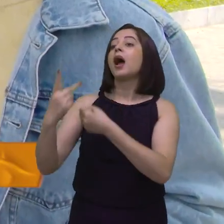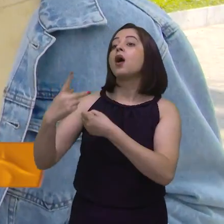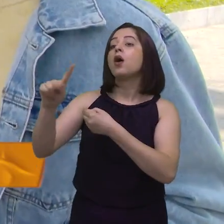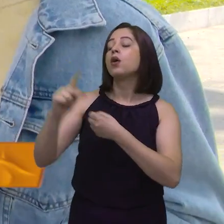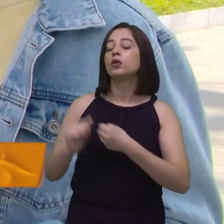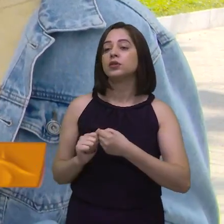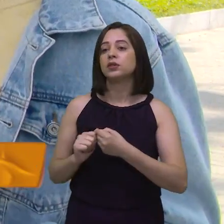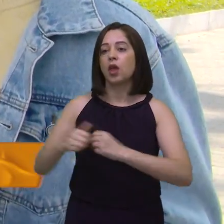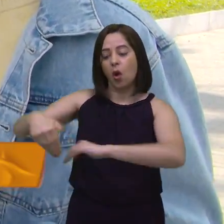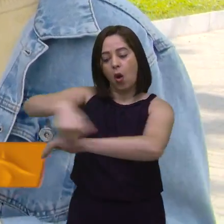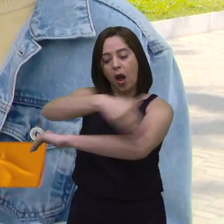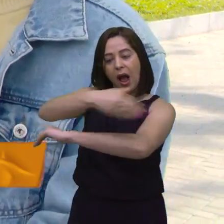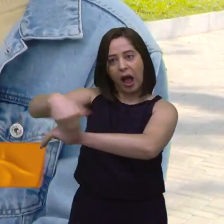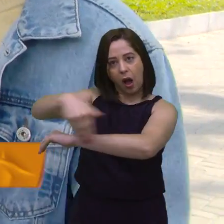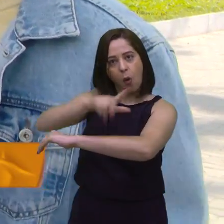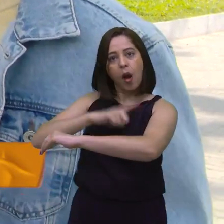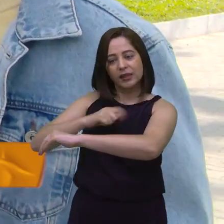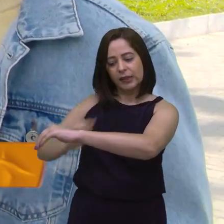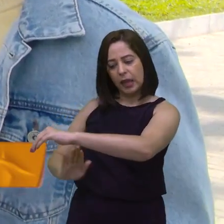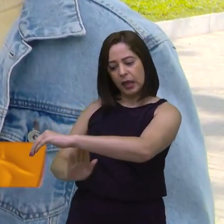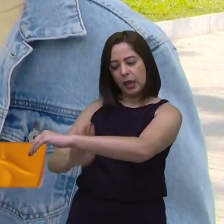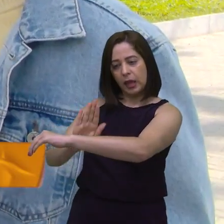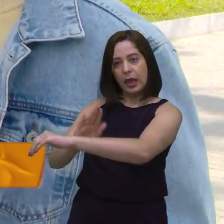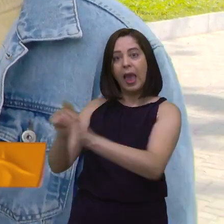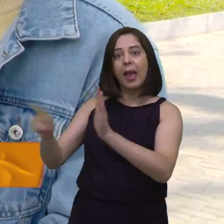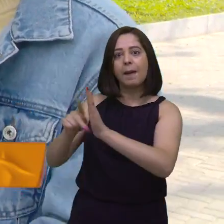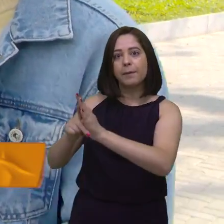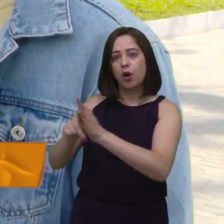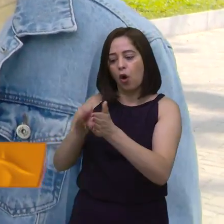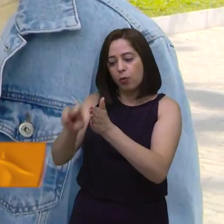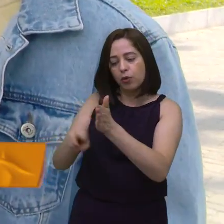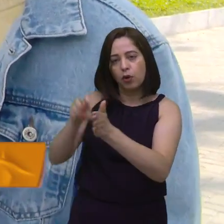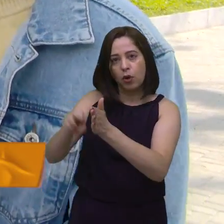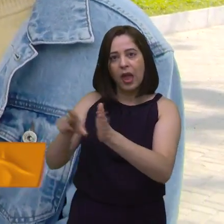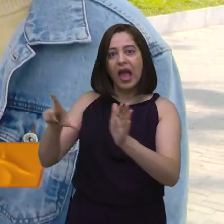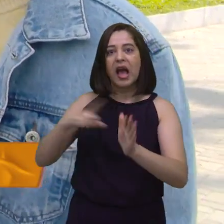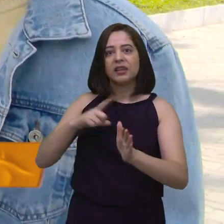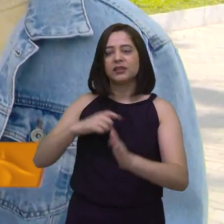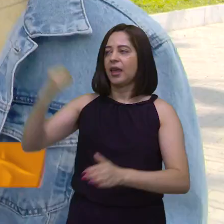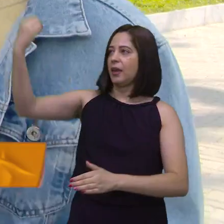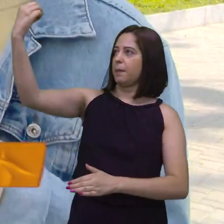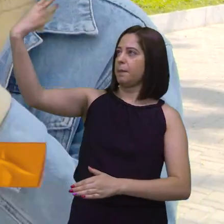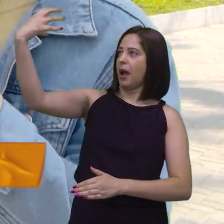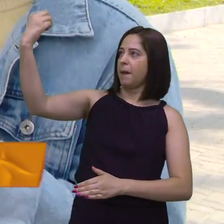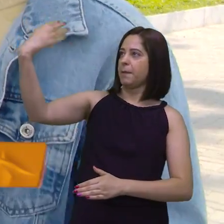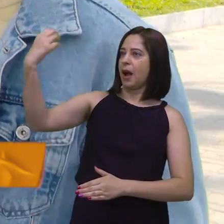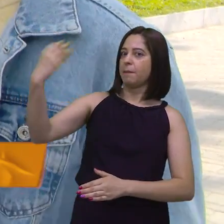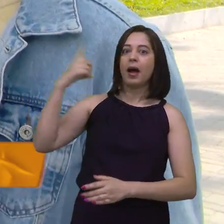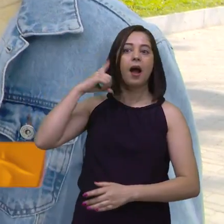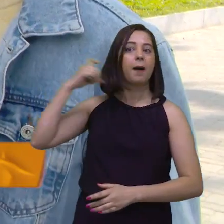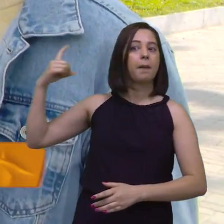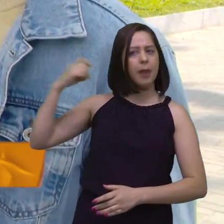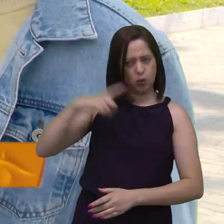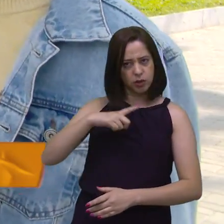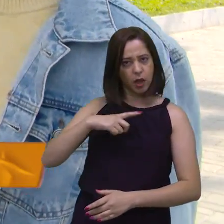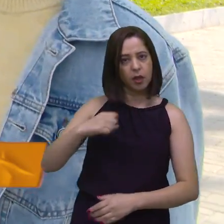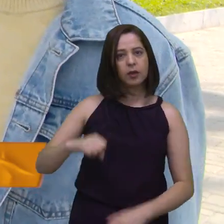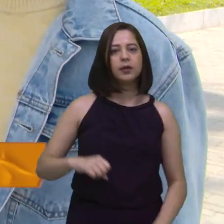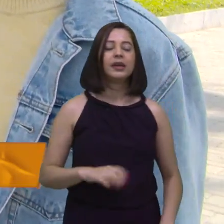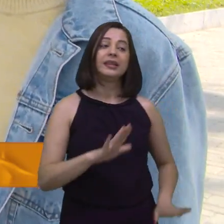por exemplo, as calçadas têm rampa de acesso para cadeirantes, tem piso tátil, semáforo com